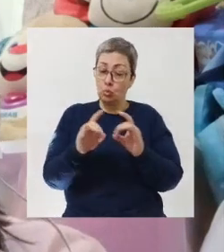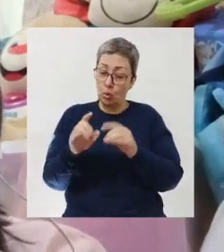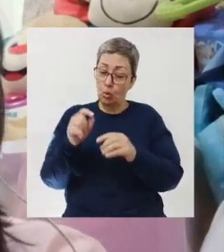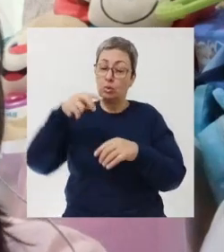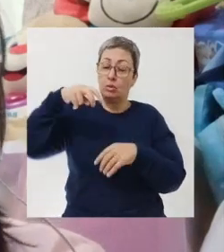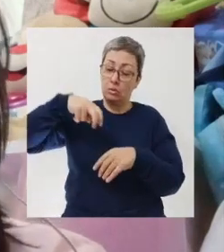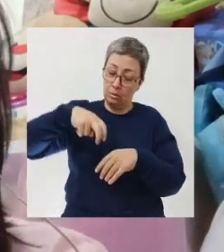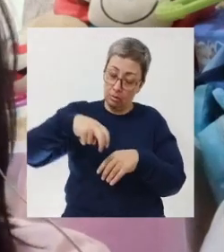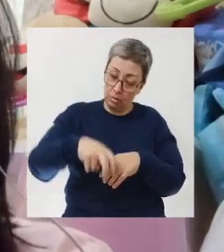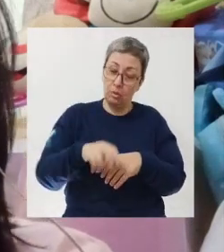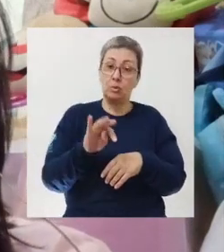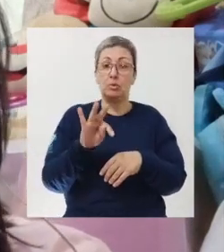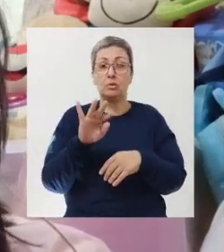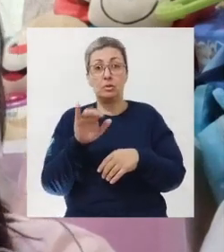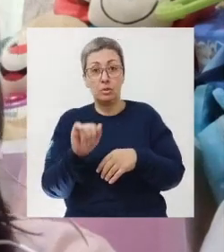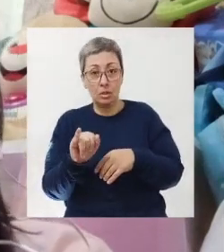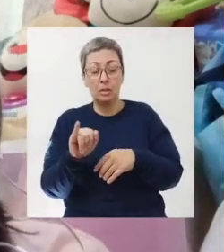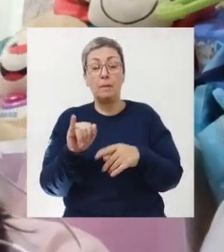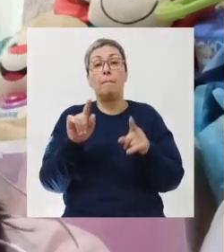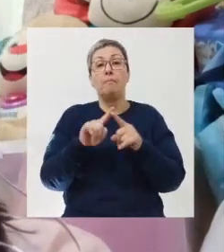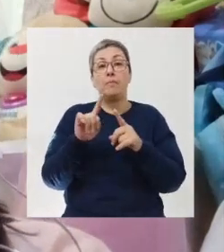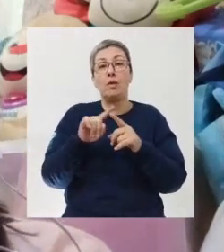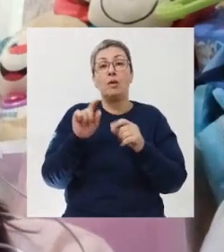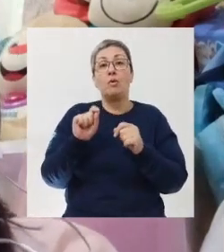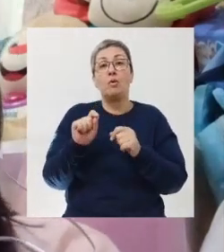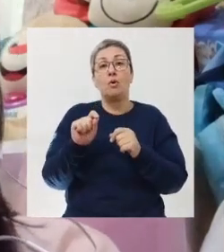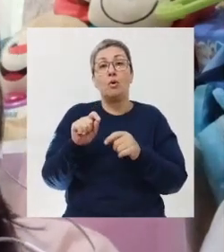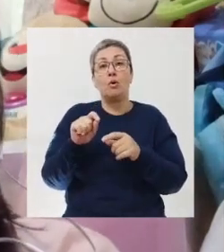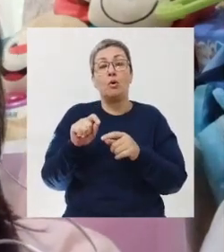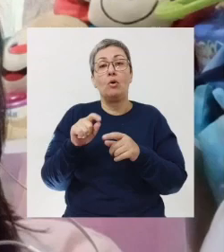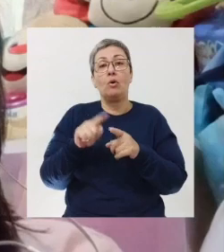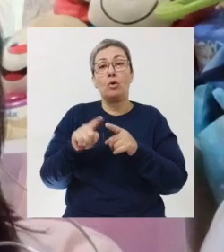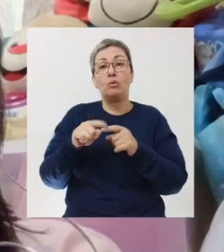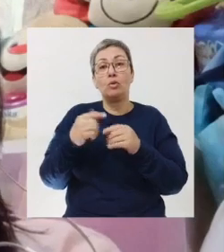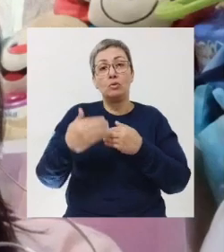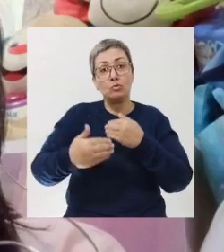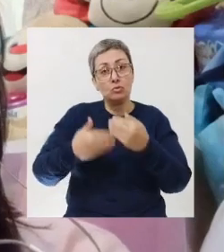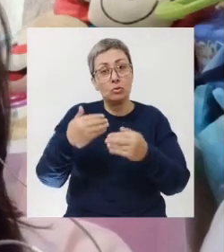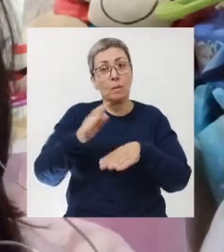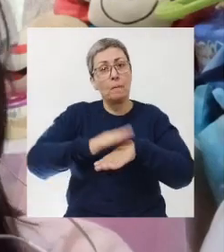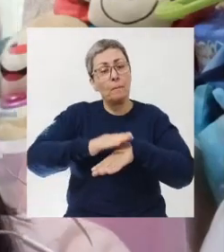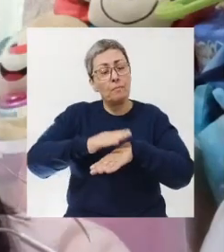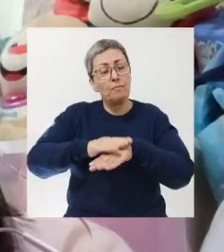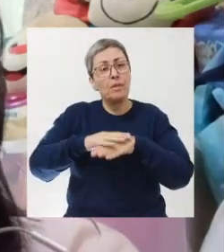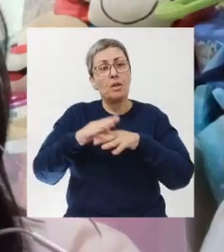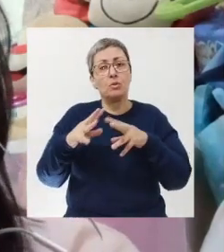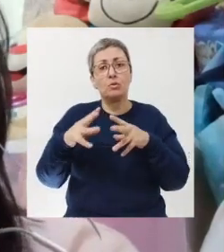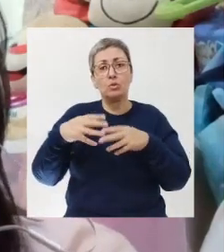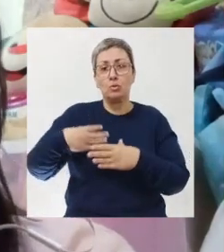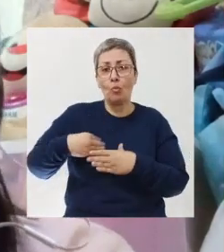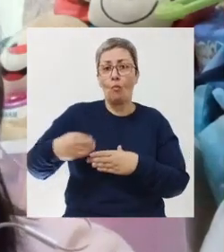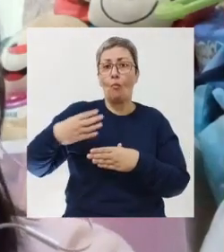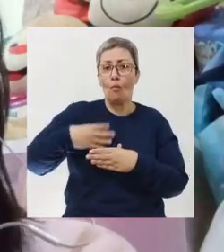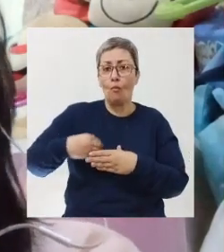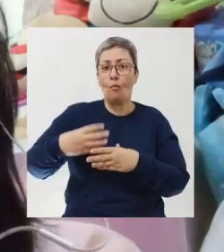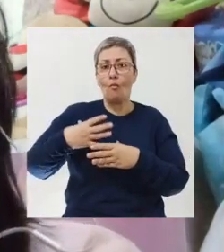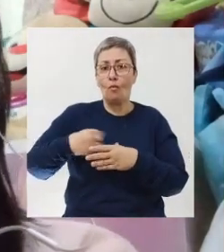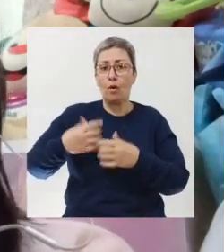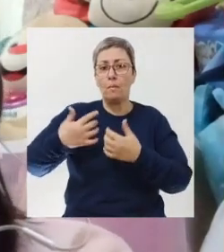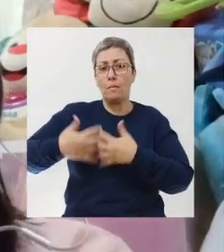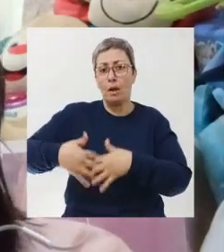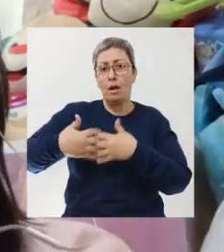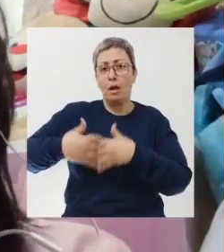Então todos os dias eu descia até a UTI e lá a gente fazia o processo, né, de